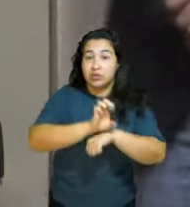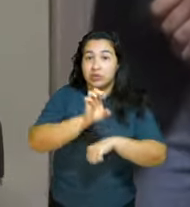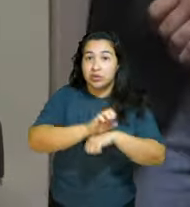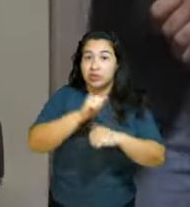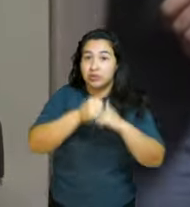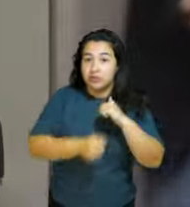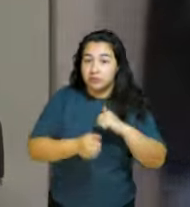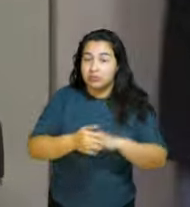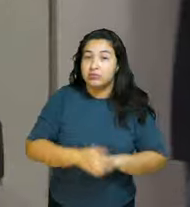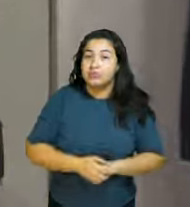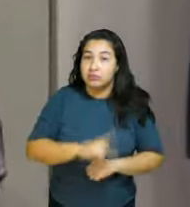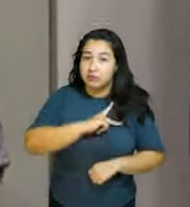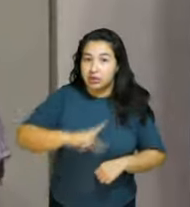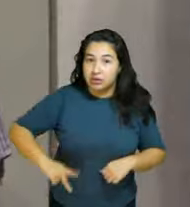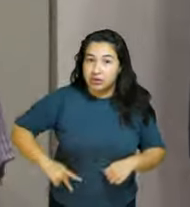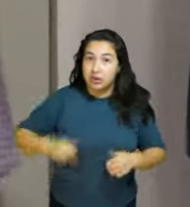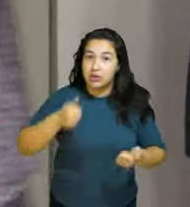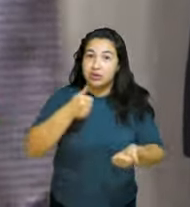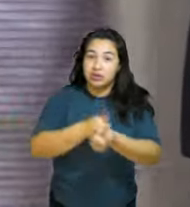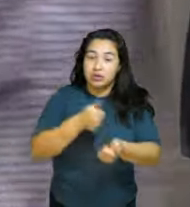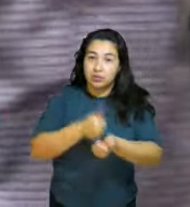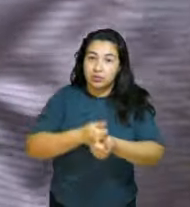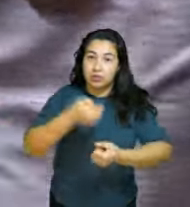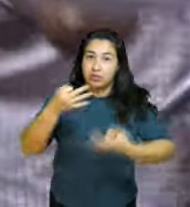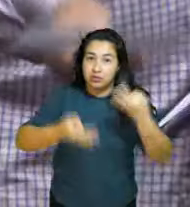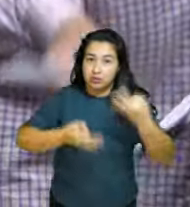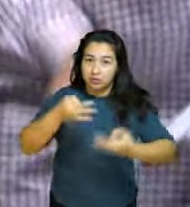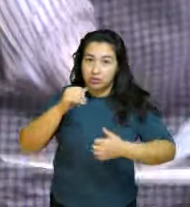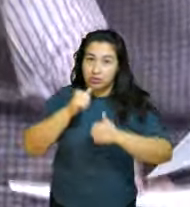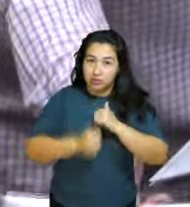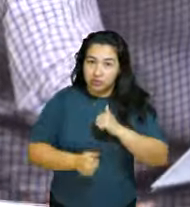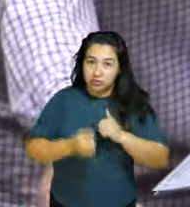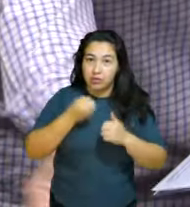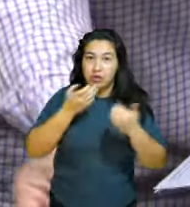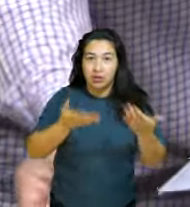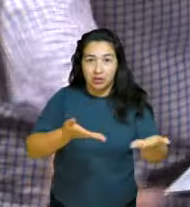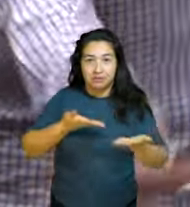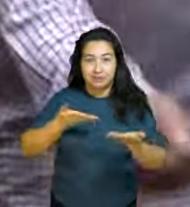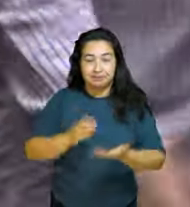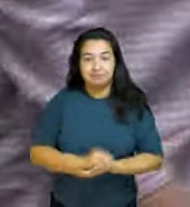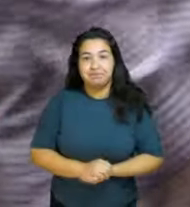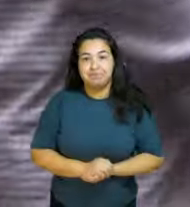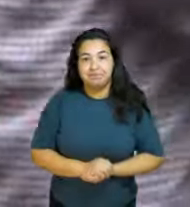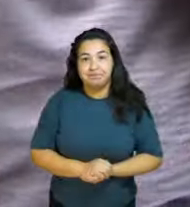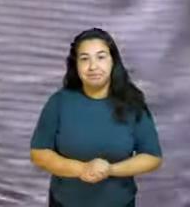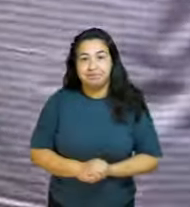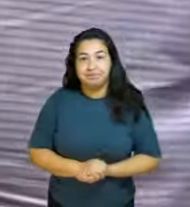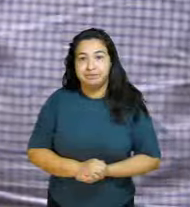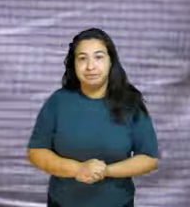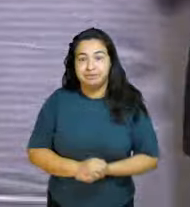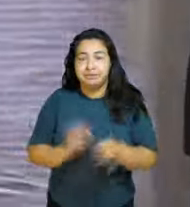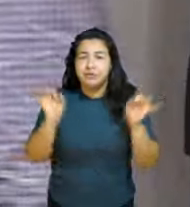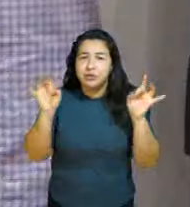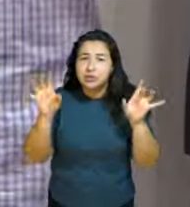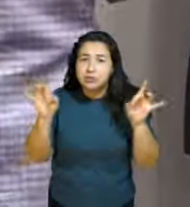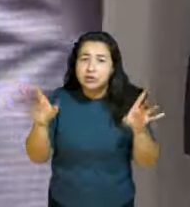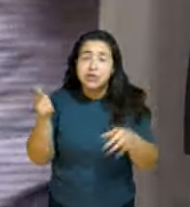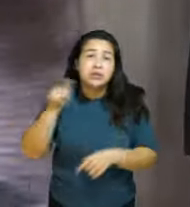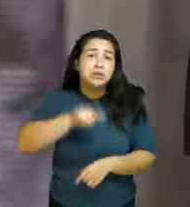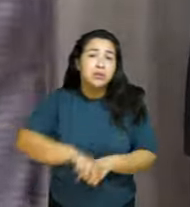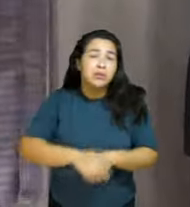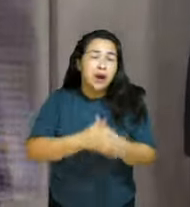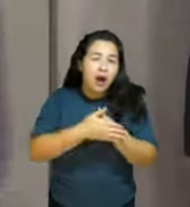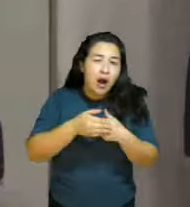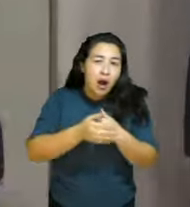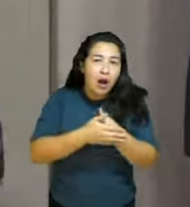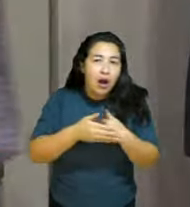CREF, Tribunal de Justiça Desportiva. Sejam todos muito bem-vindos. E de uma forma muito carinhosa e especial, e